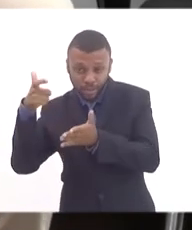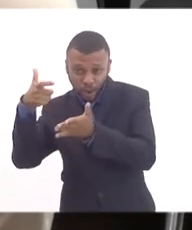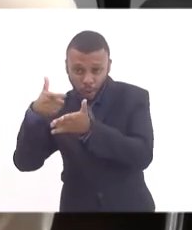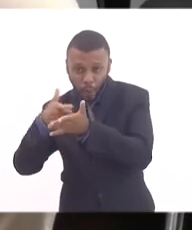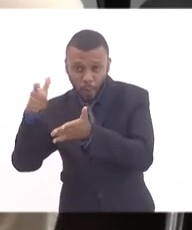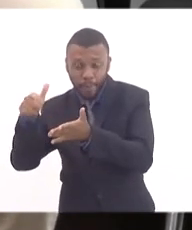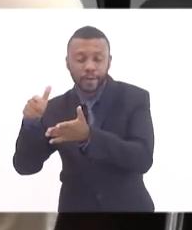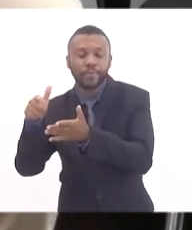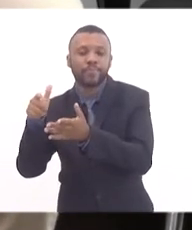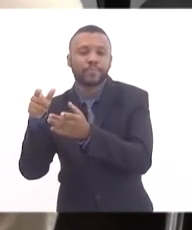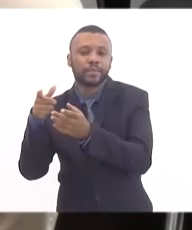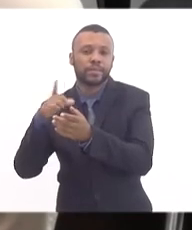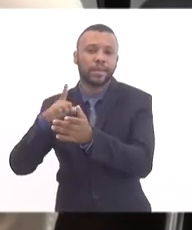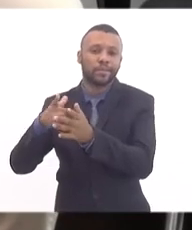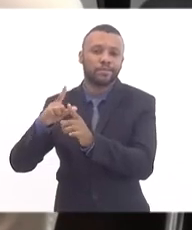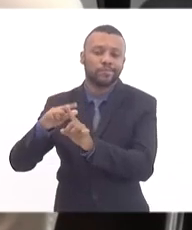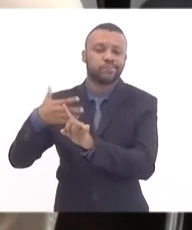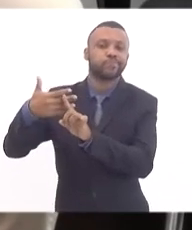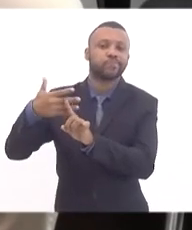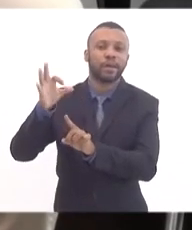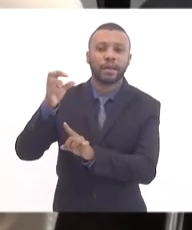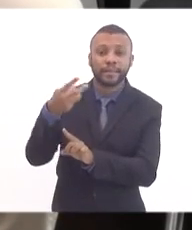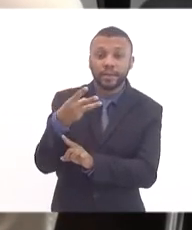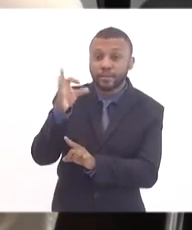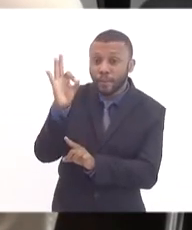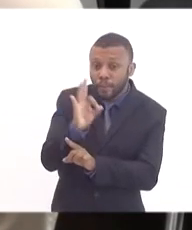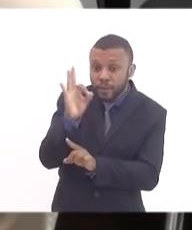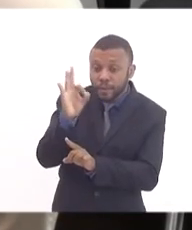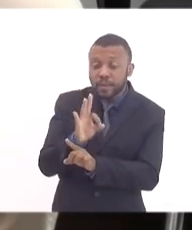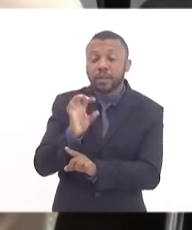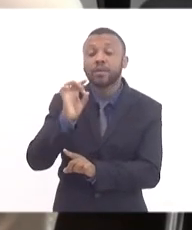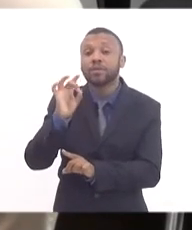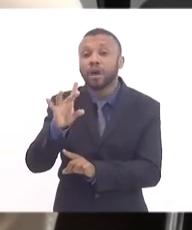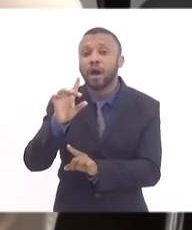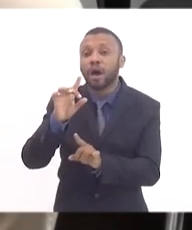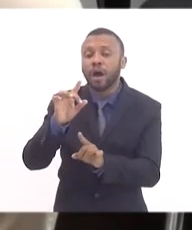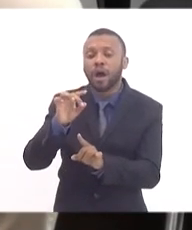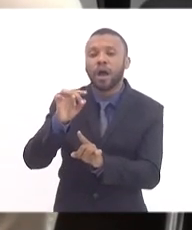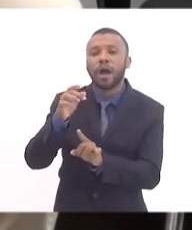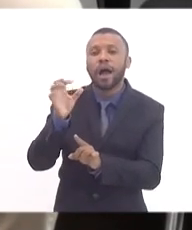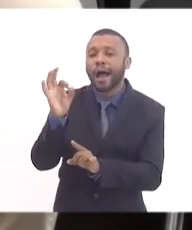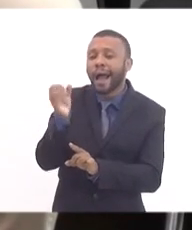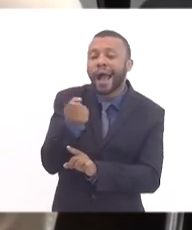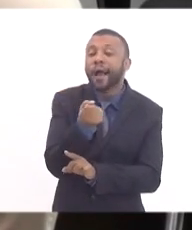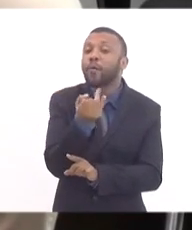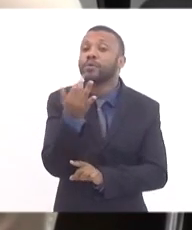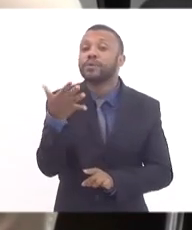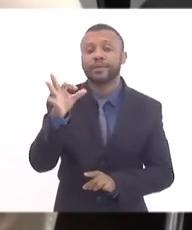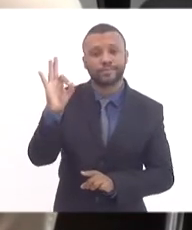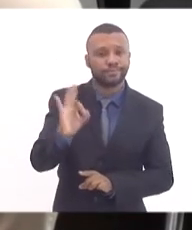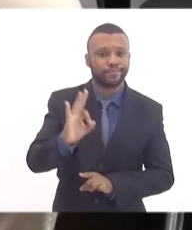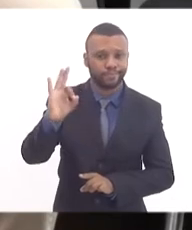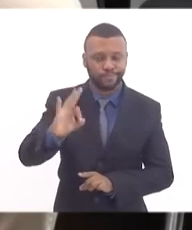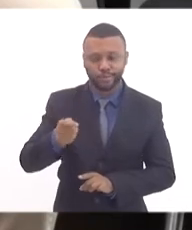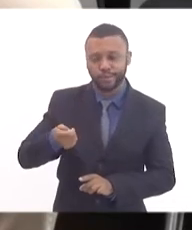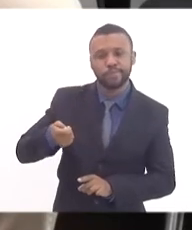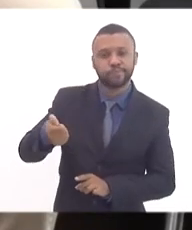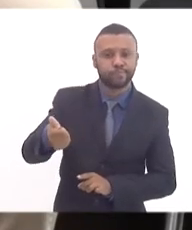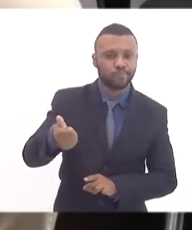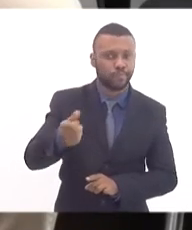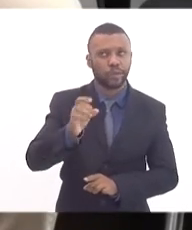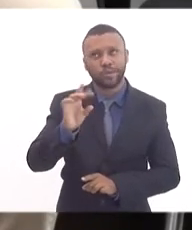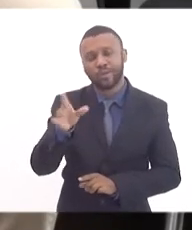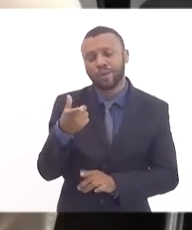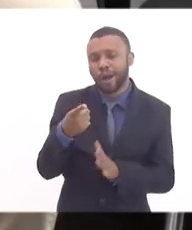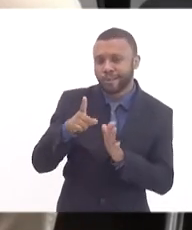mudando paquímetro votação na saída seja de três por cento é só o tamanho desse crédito que eu tô dando se eu estou admitindo que eu tô só de